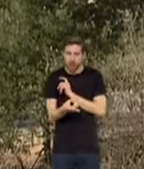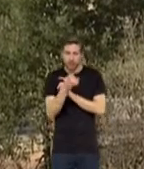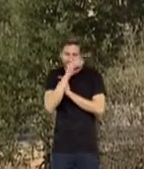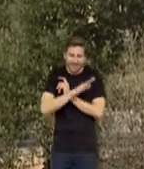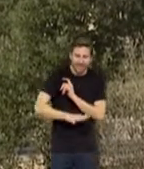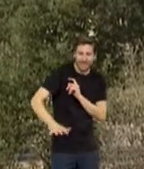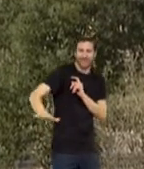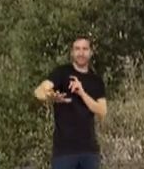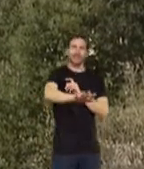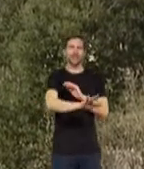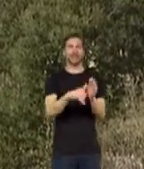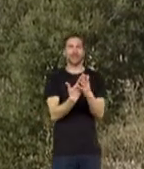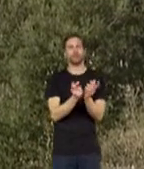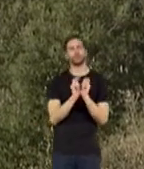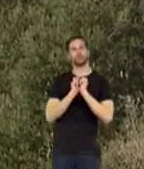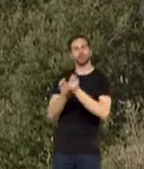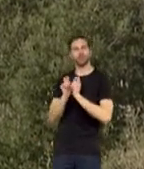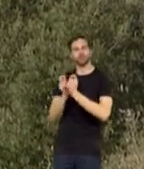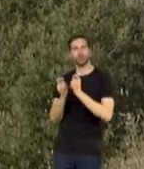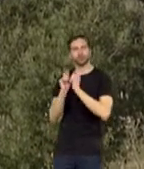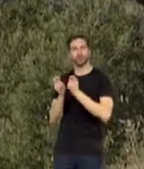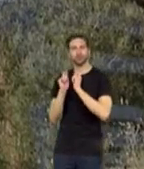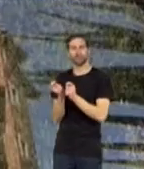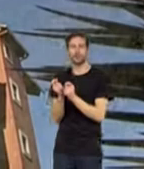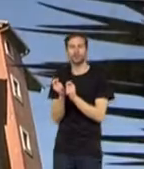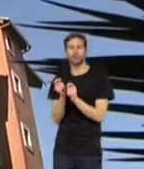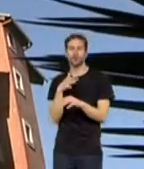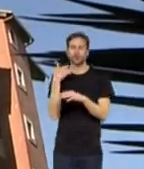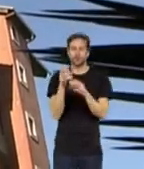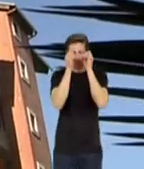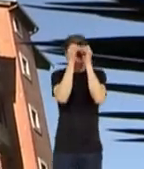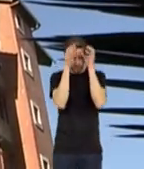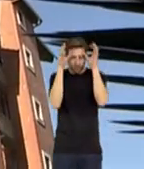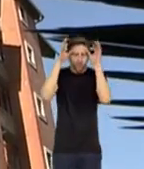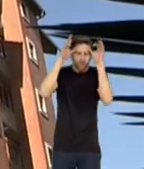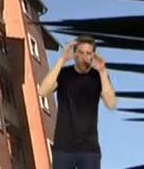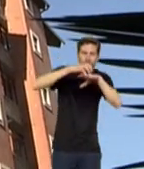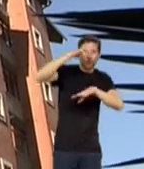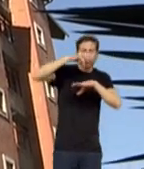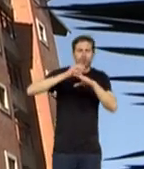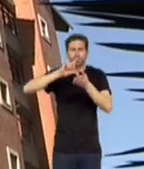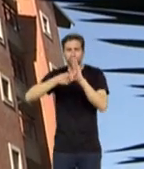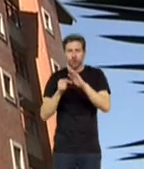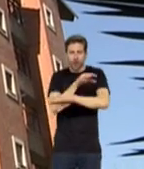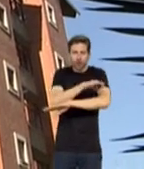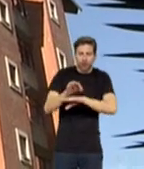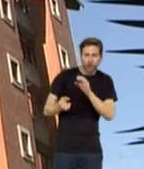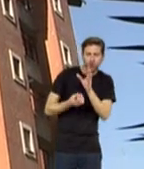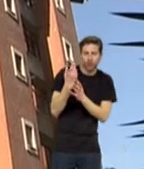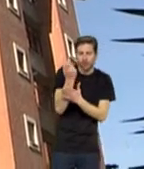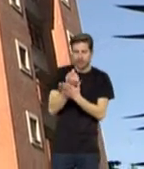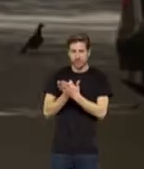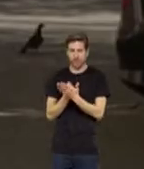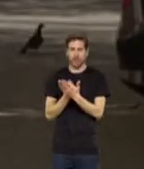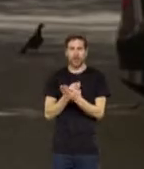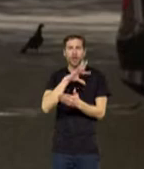garantir a aquisição dos terrenos para poder começar então a idealizar a construção, a projeção de uma nova unidade residencial. E com a minha